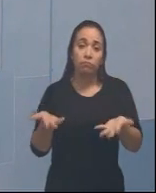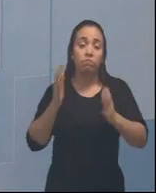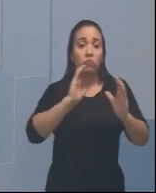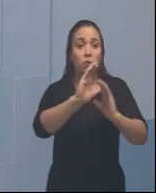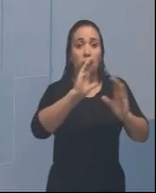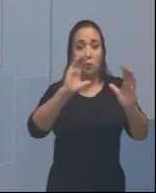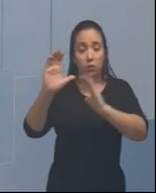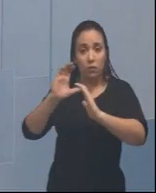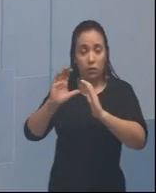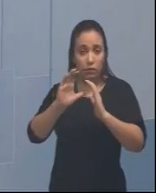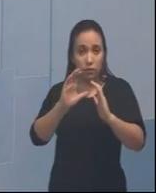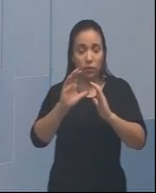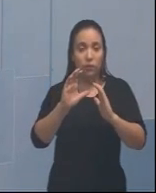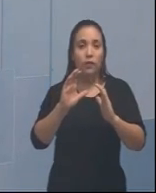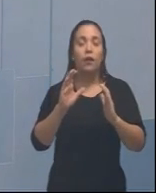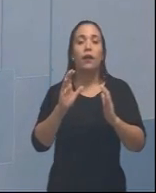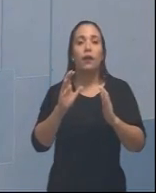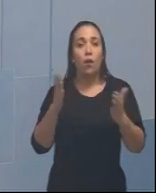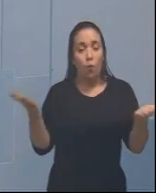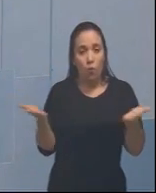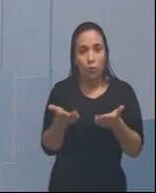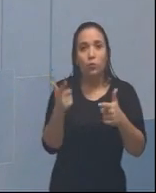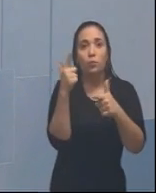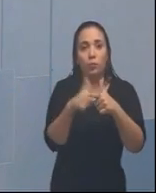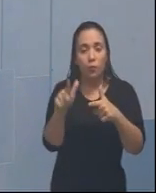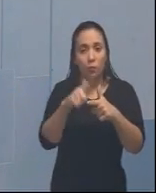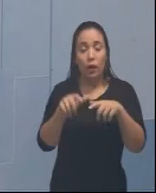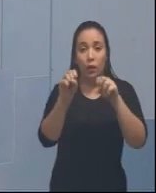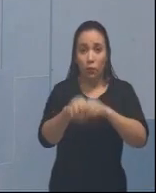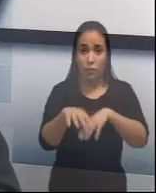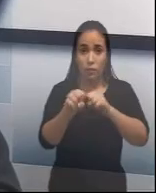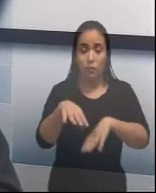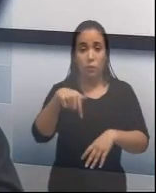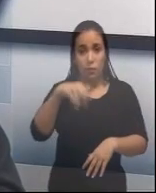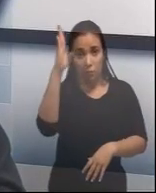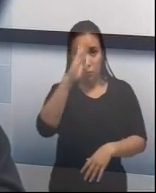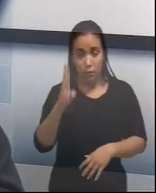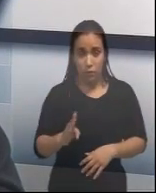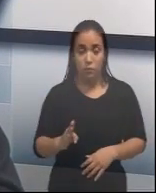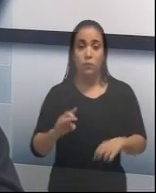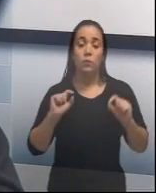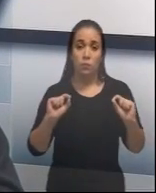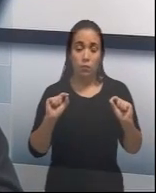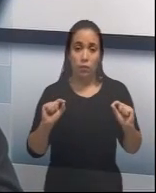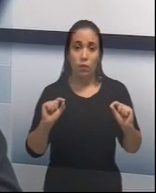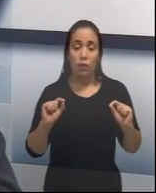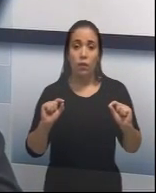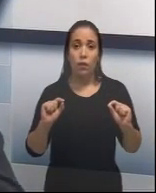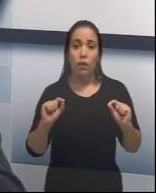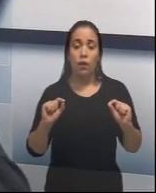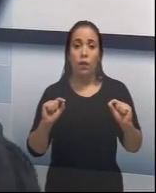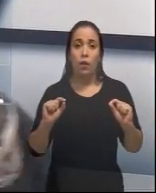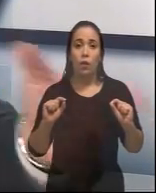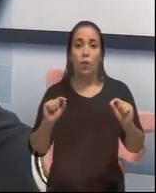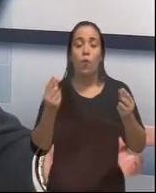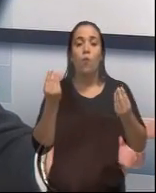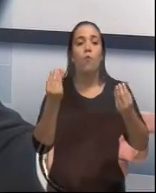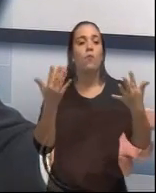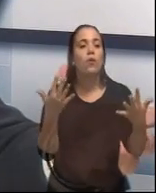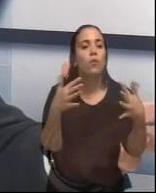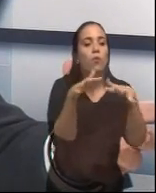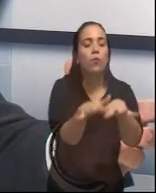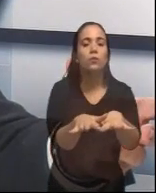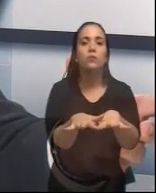dizer... E hoje tem um problema sério na educação brasileira, que é você conseguir fazer essa inclusão